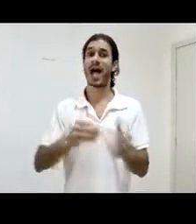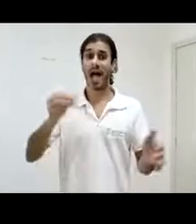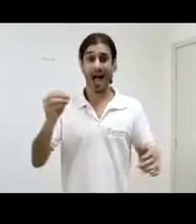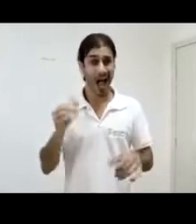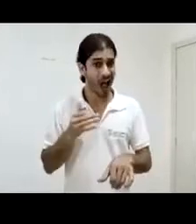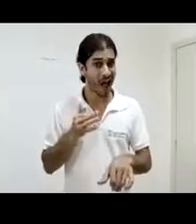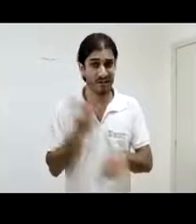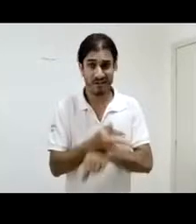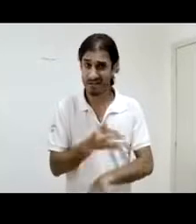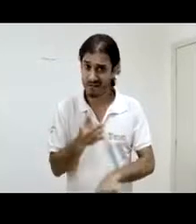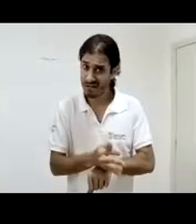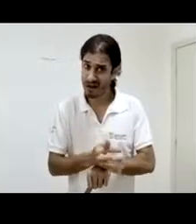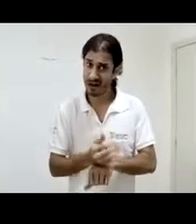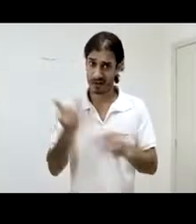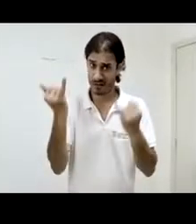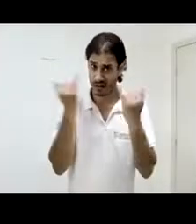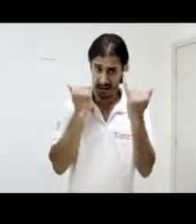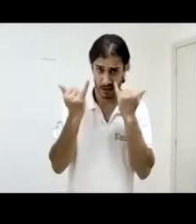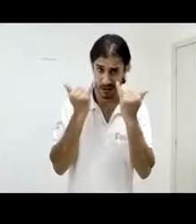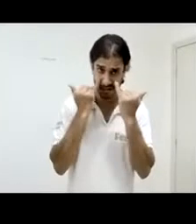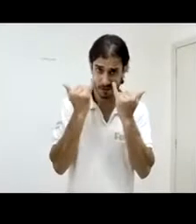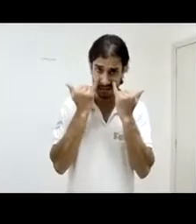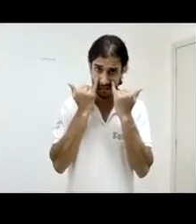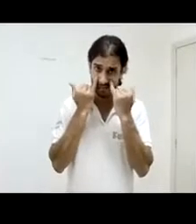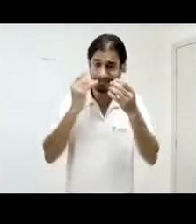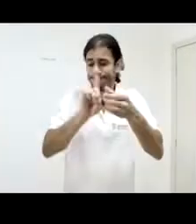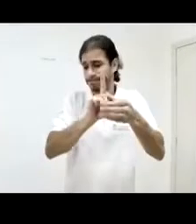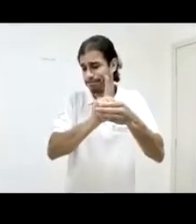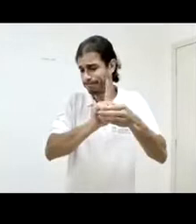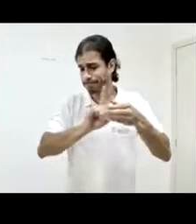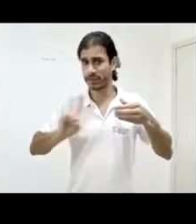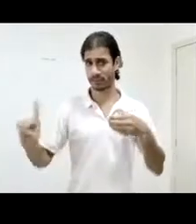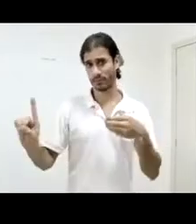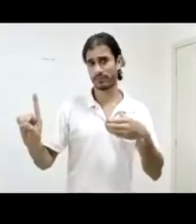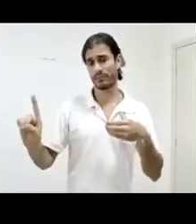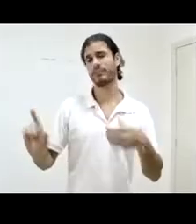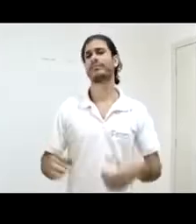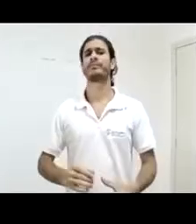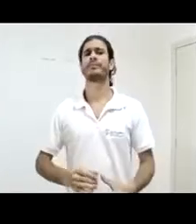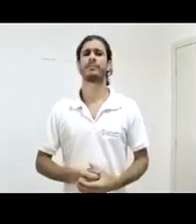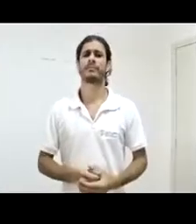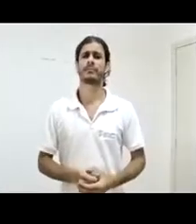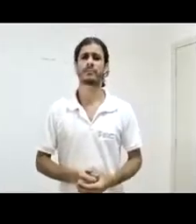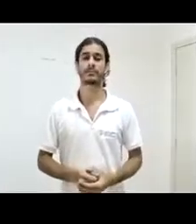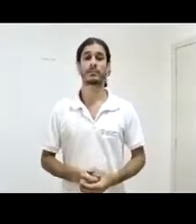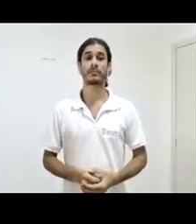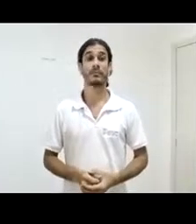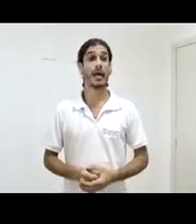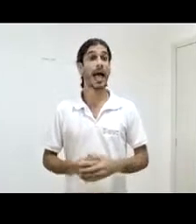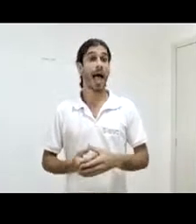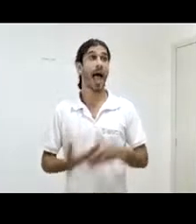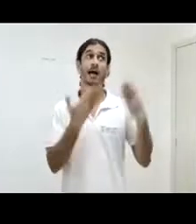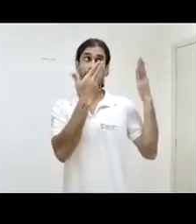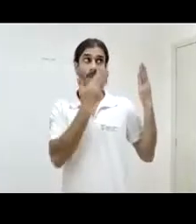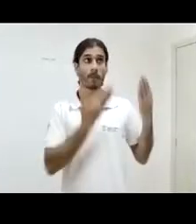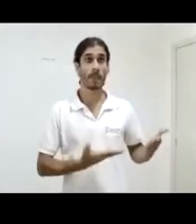para a exclusão social. Aqui eu trouxe alguns trabalhos relacionados, né, que a gente fez o levantamento em